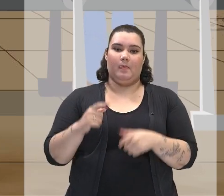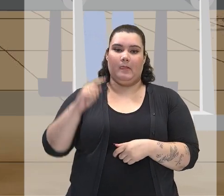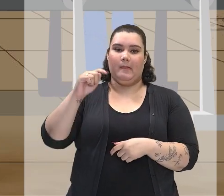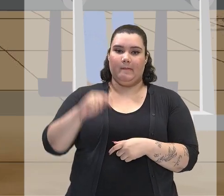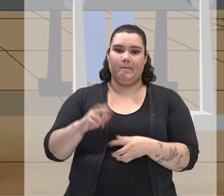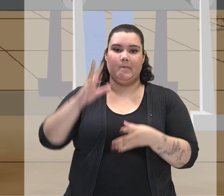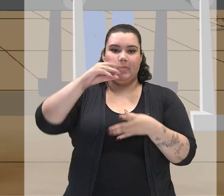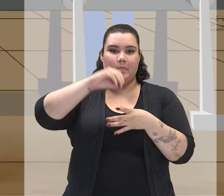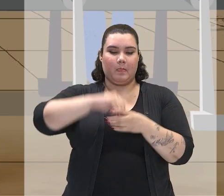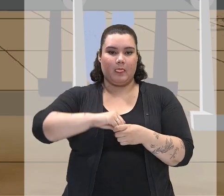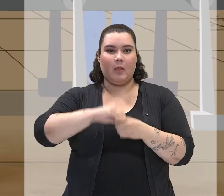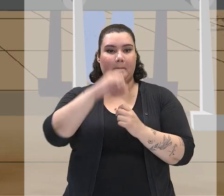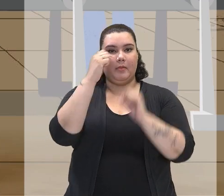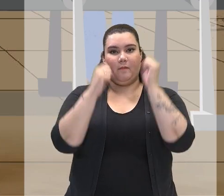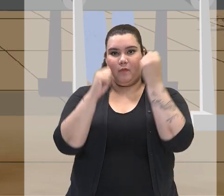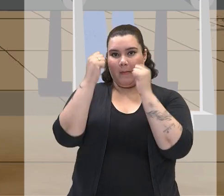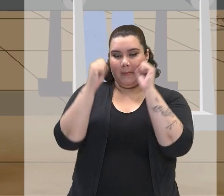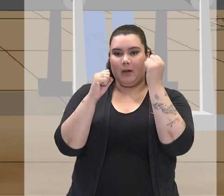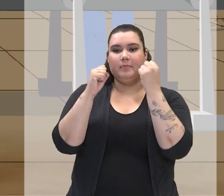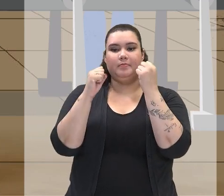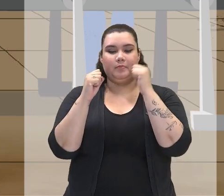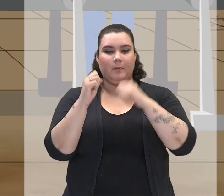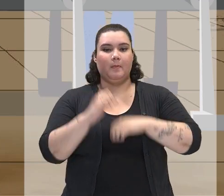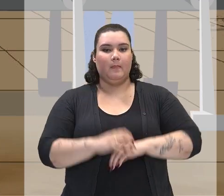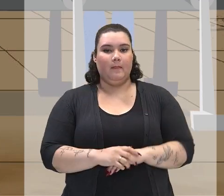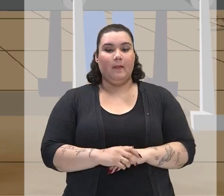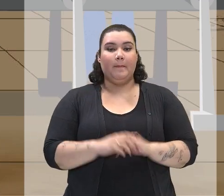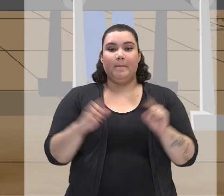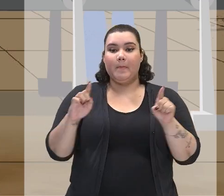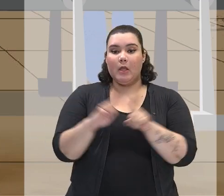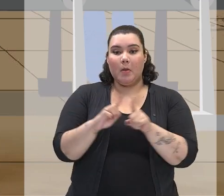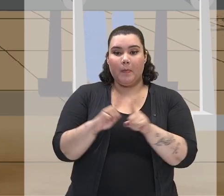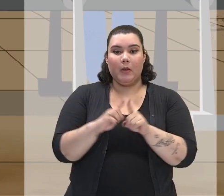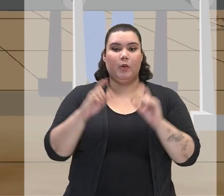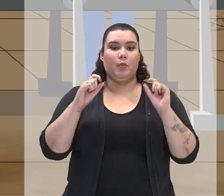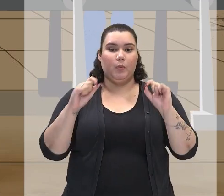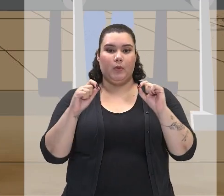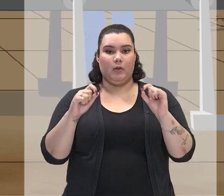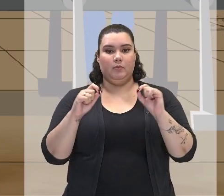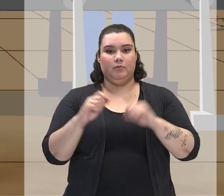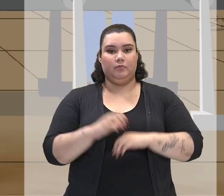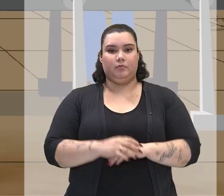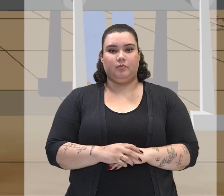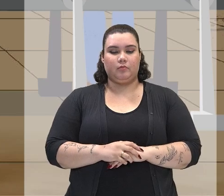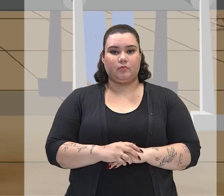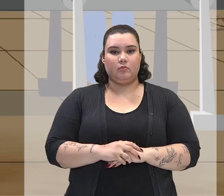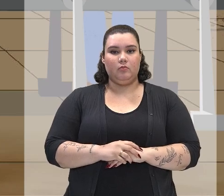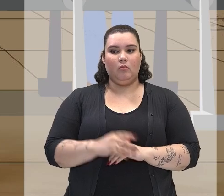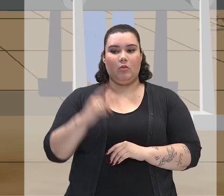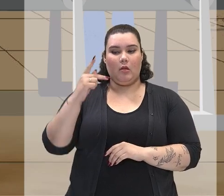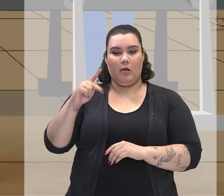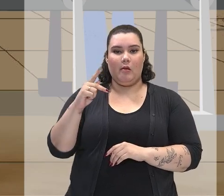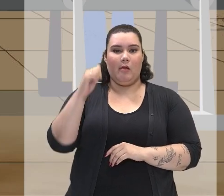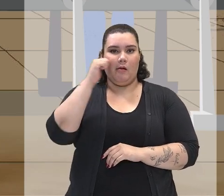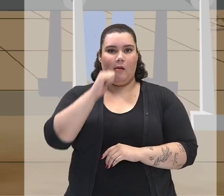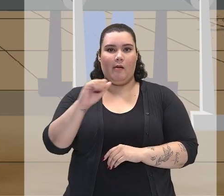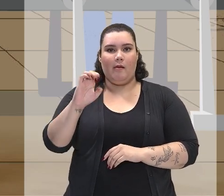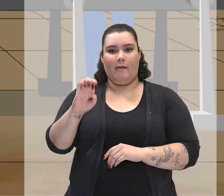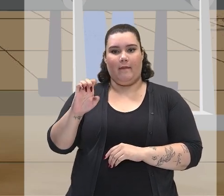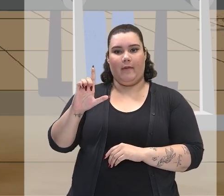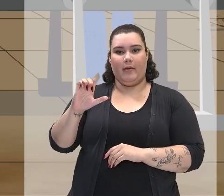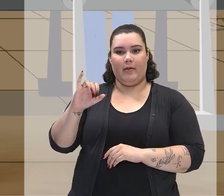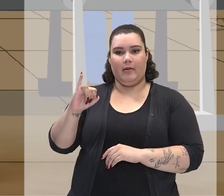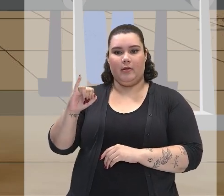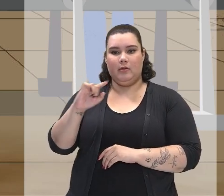no interior das fábricas. Além disso, depois do Henrique VIII, sua filha Elizabeth